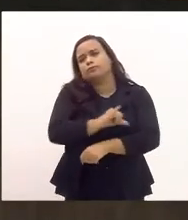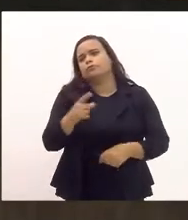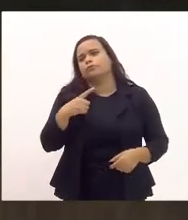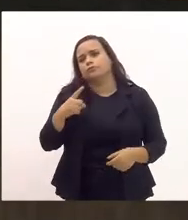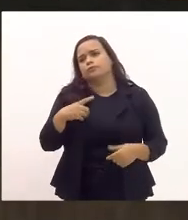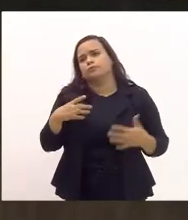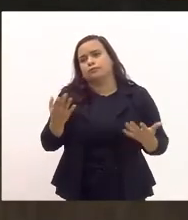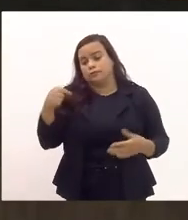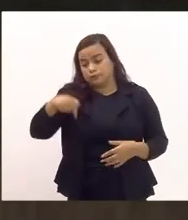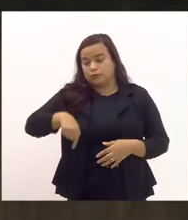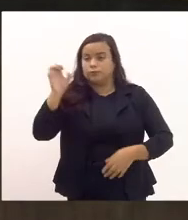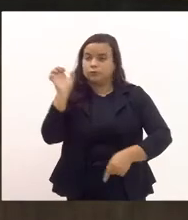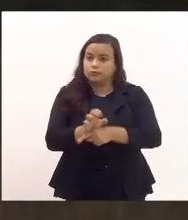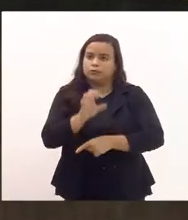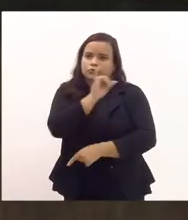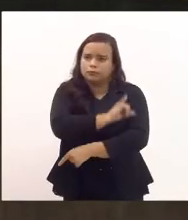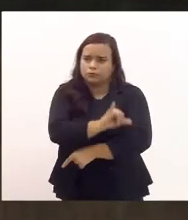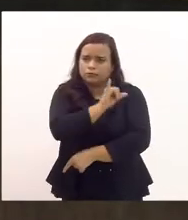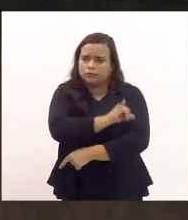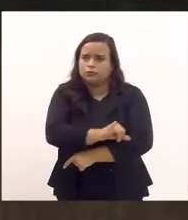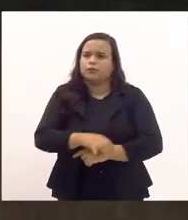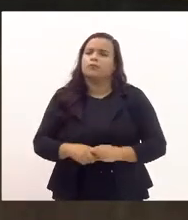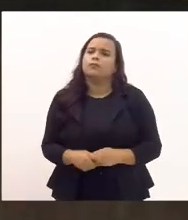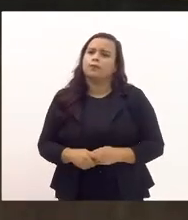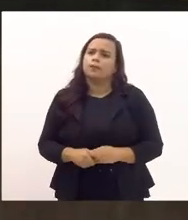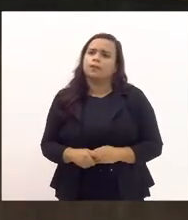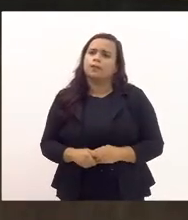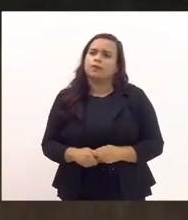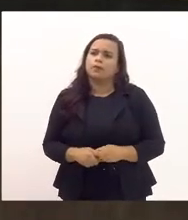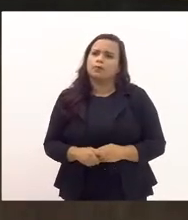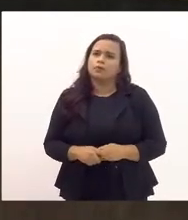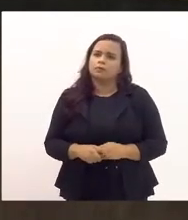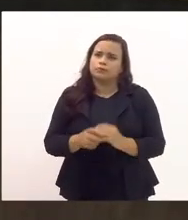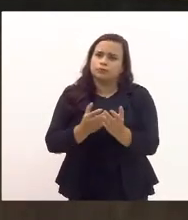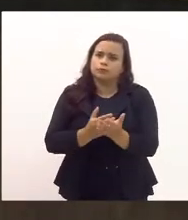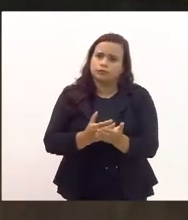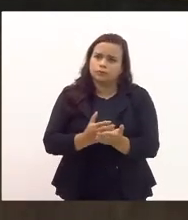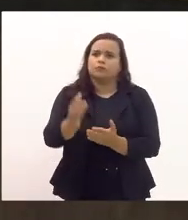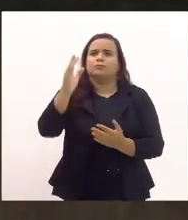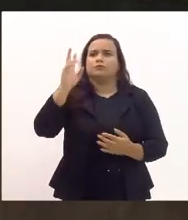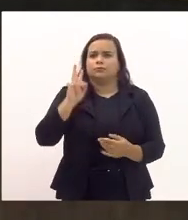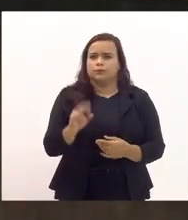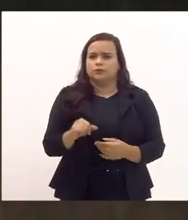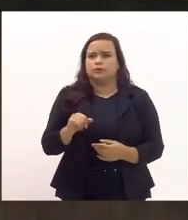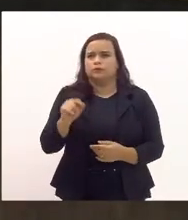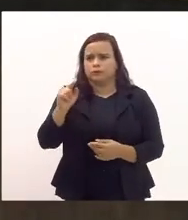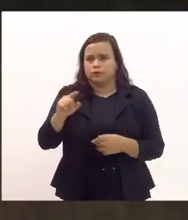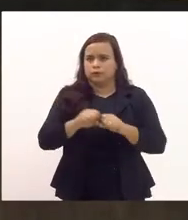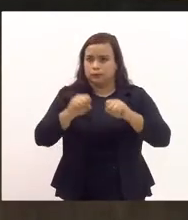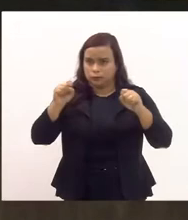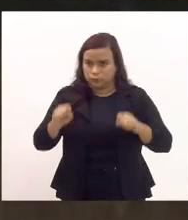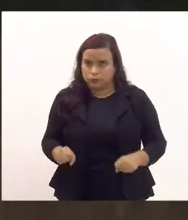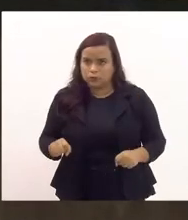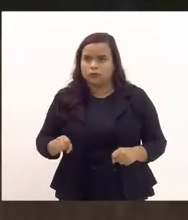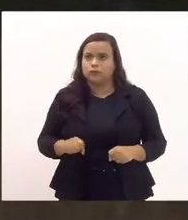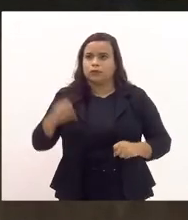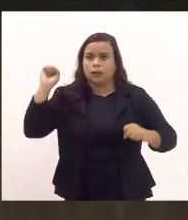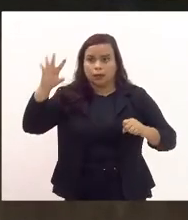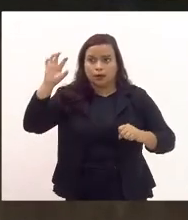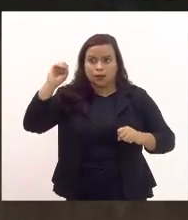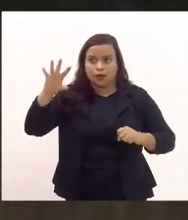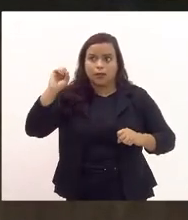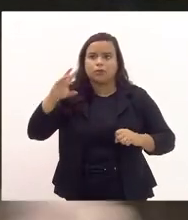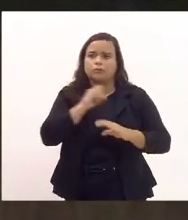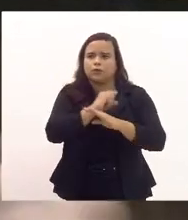nós aqui no estado do Rio de Janeiro vamos ser precursores deste deste sistema de alerta de